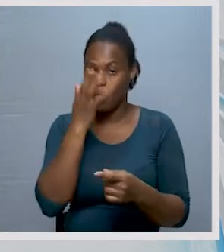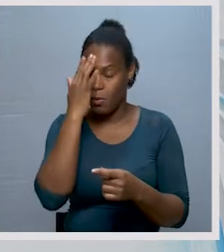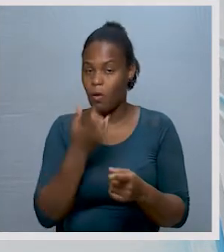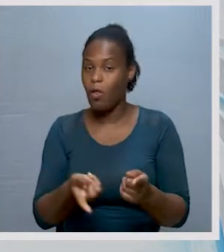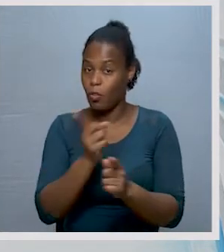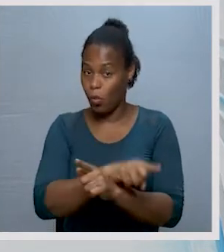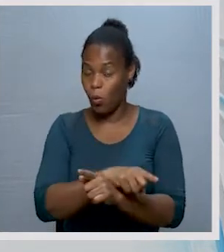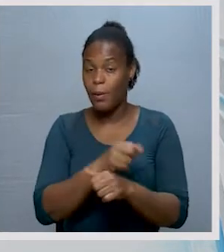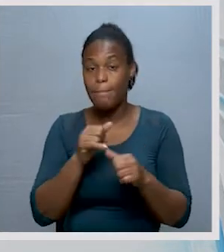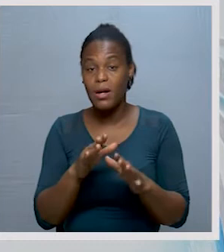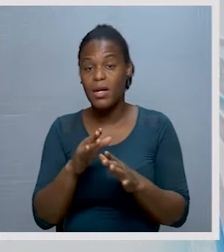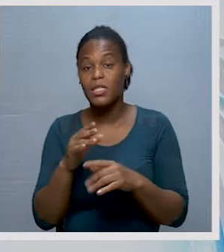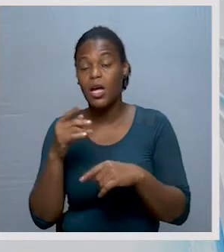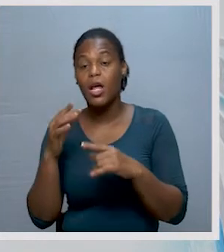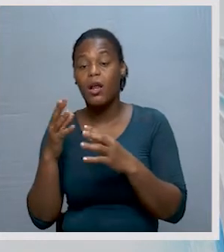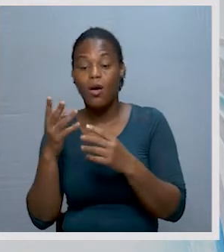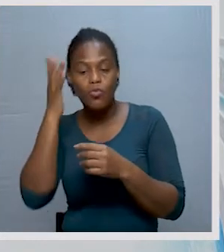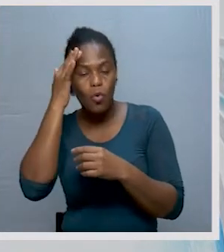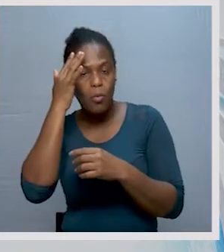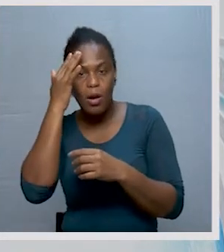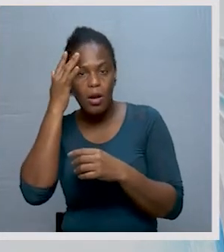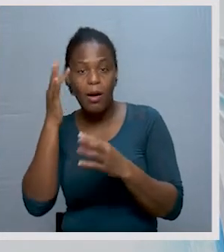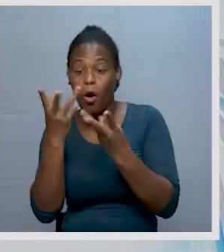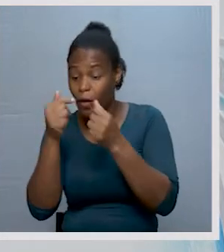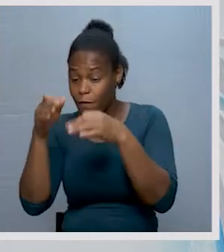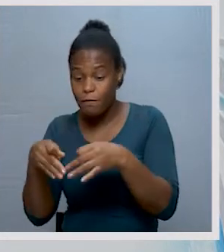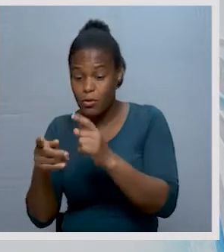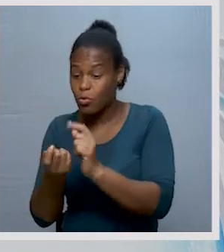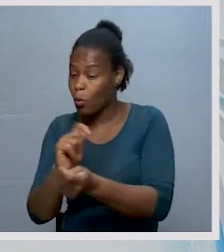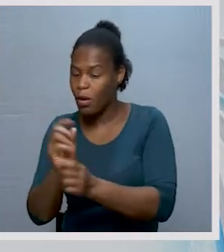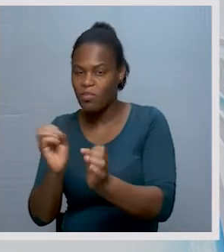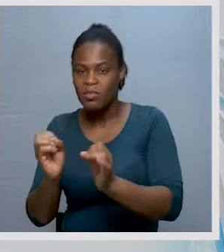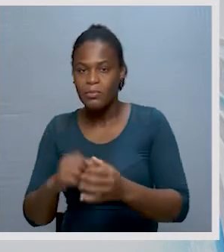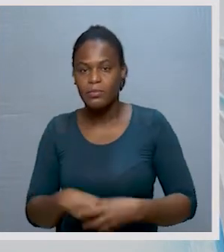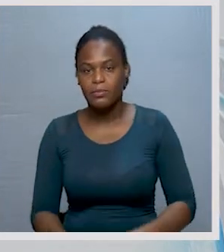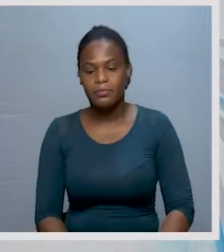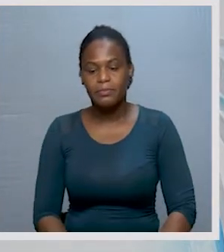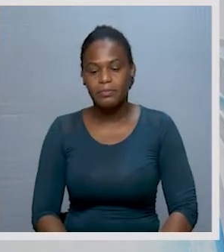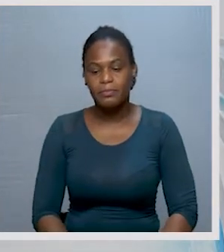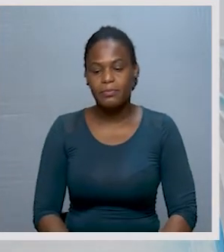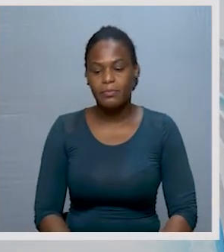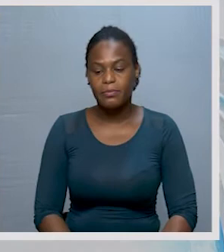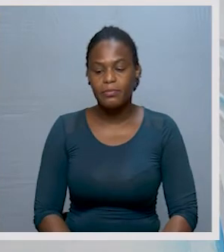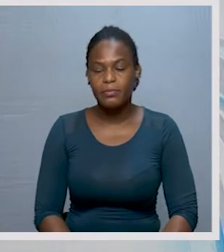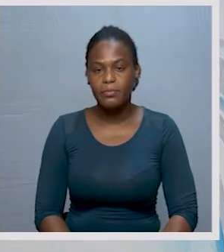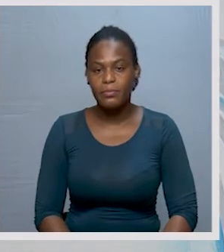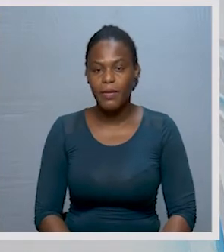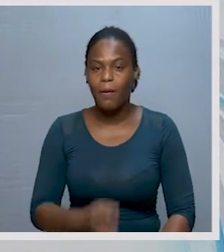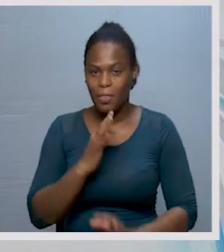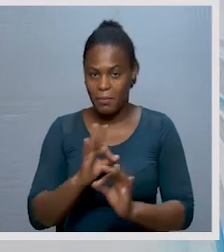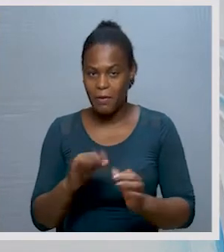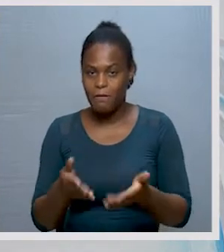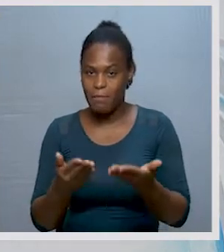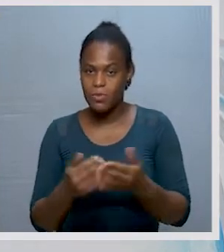fatores, mas o produto não vai alterar. Por isso é que temos 18. Ótimo. Então